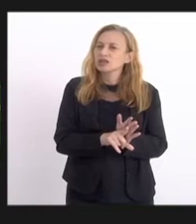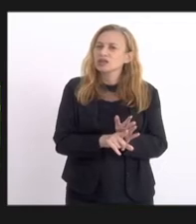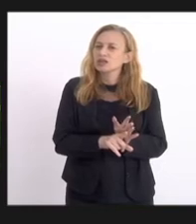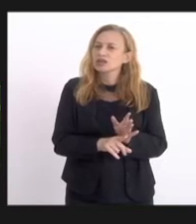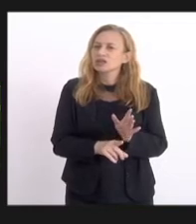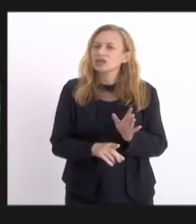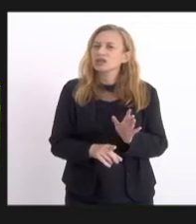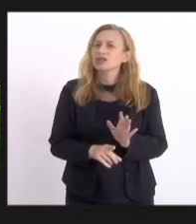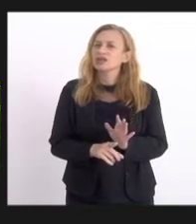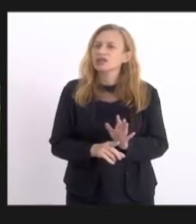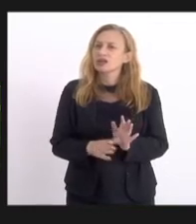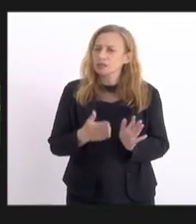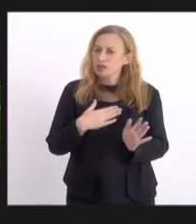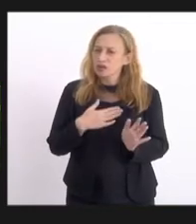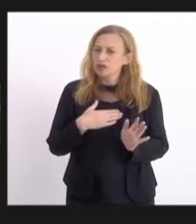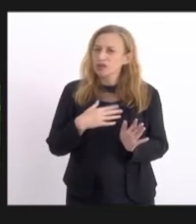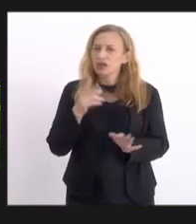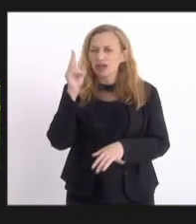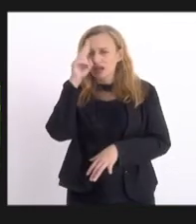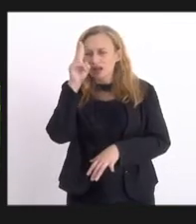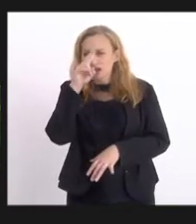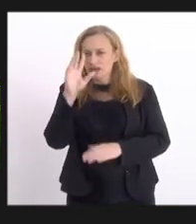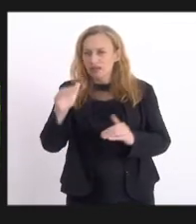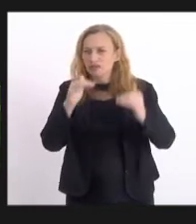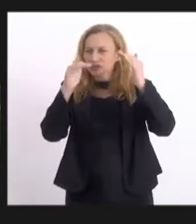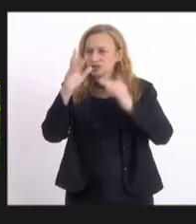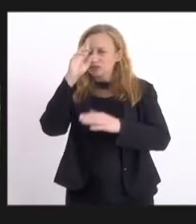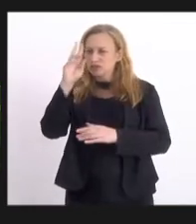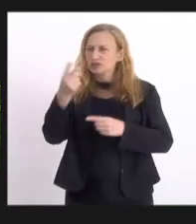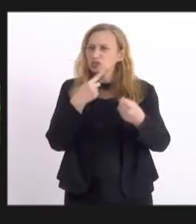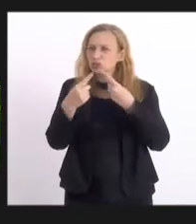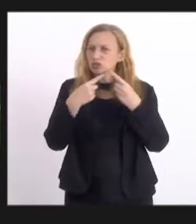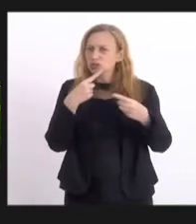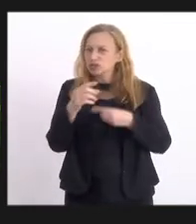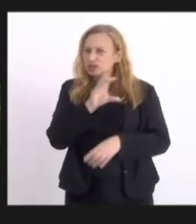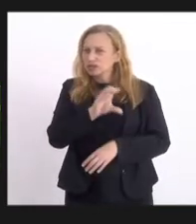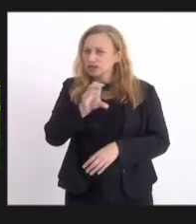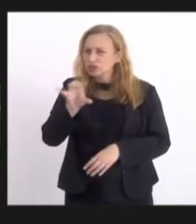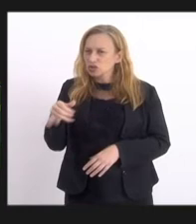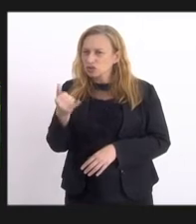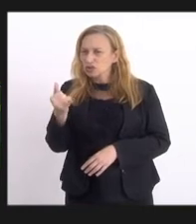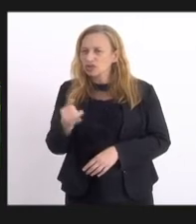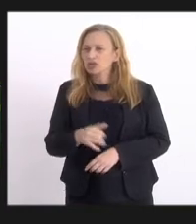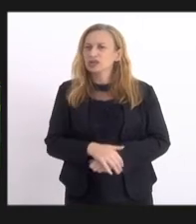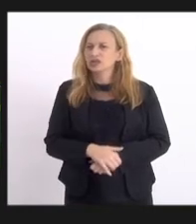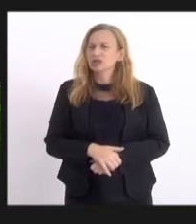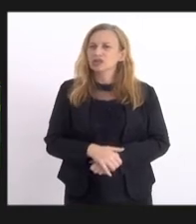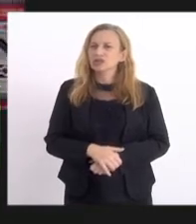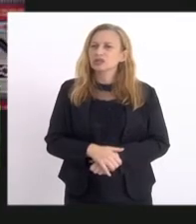autoria, Vossa Excelência se lembra, foi discutido na CCJ amplamente,